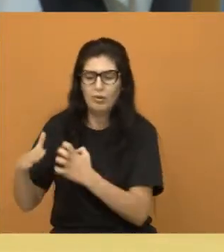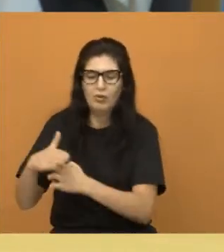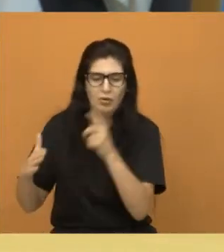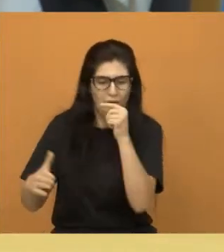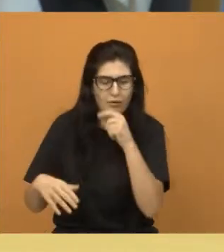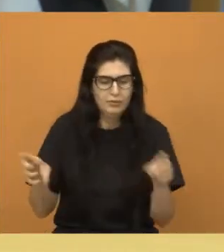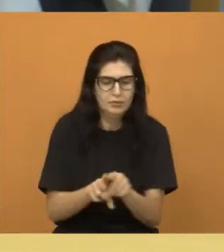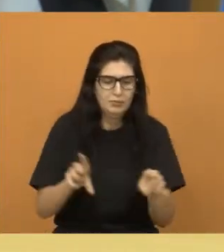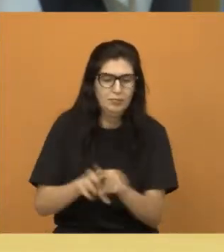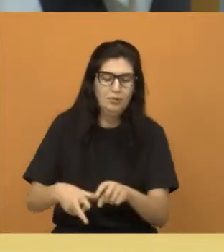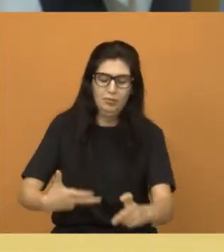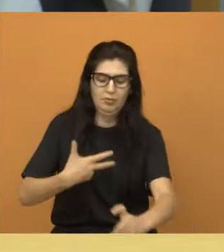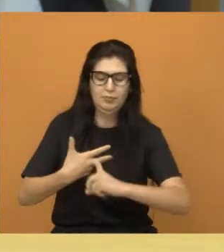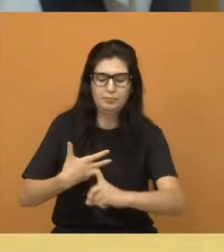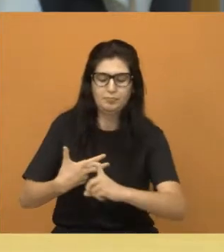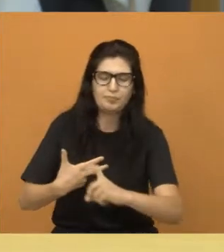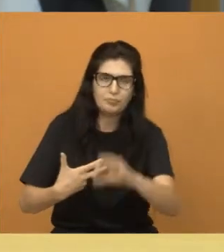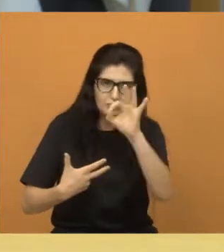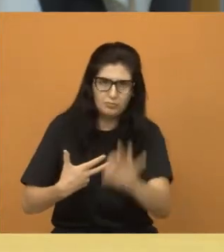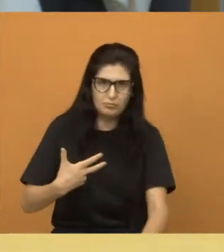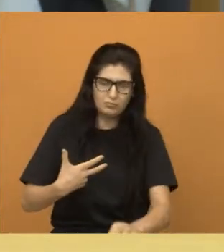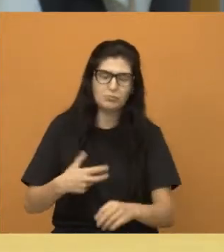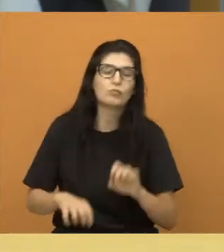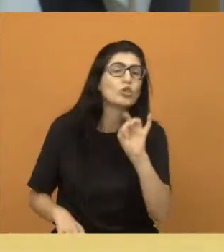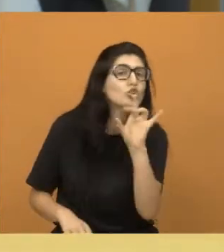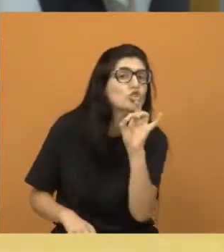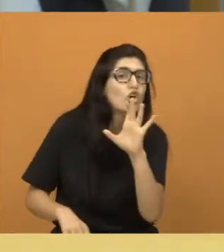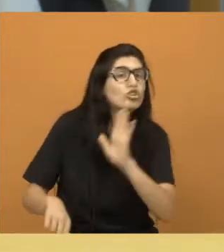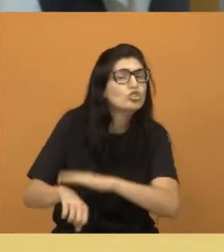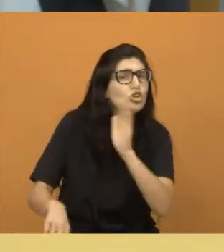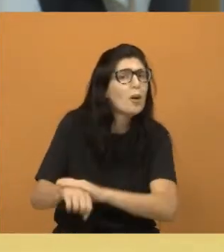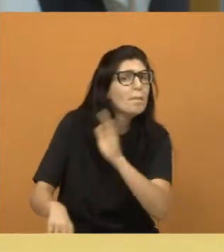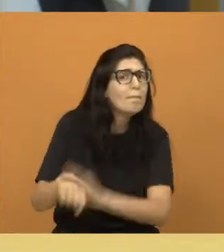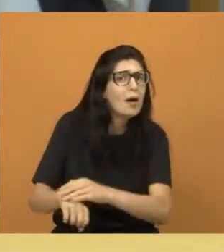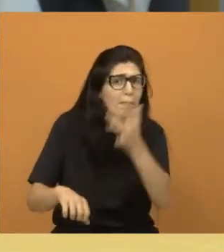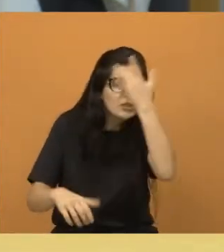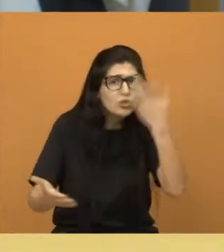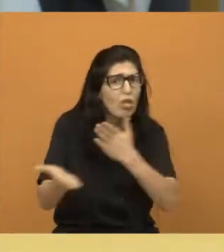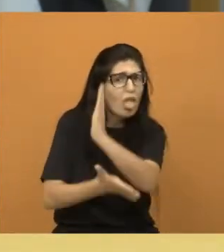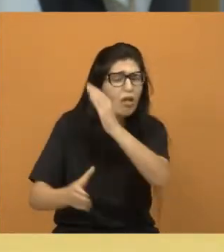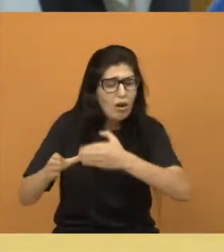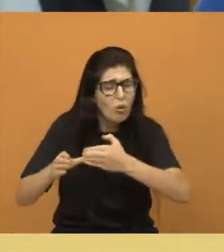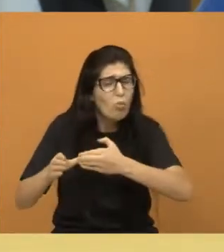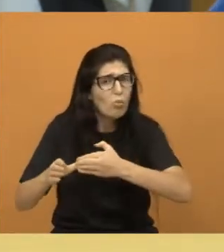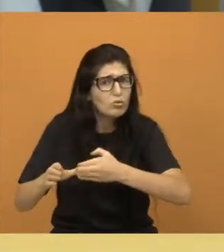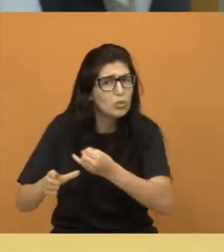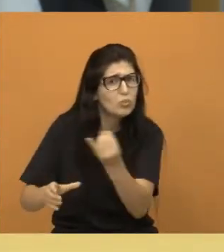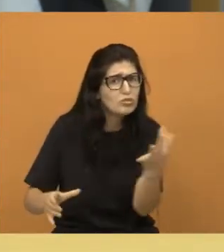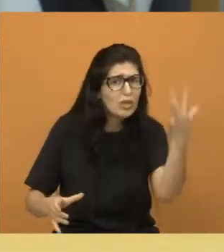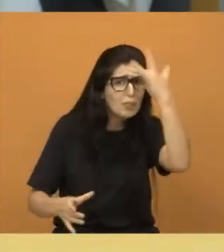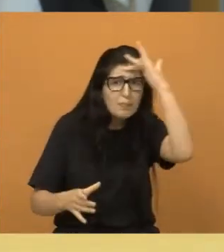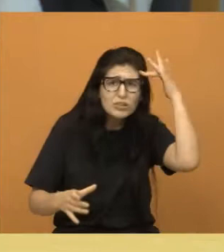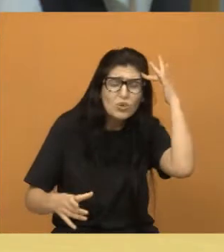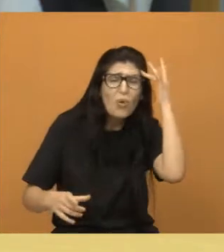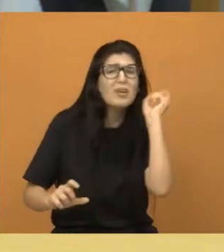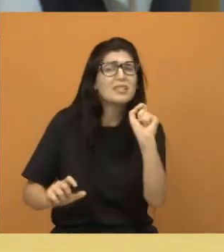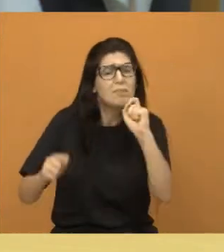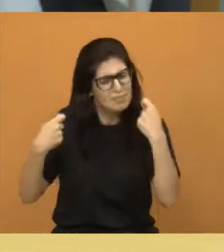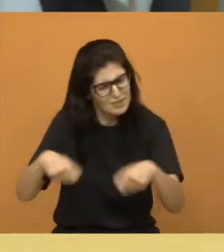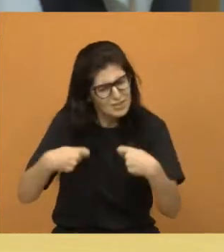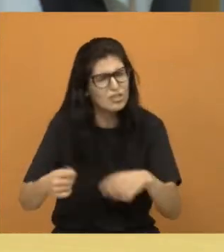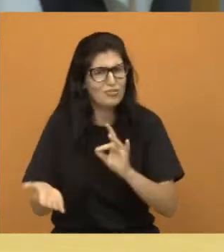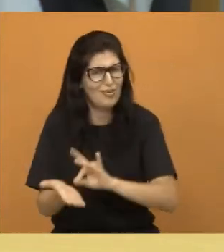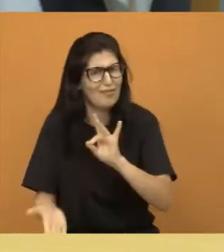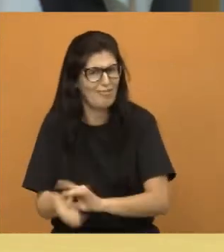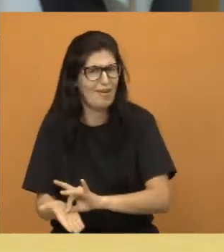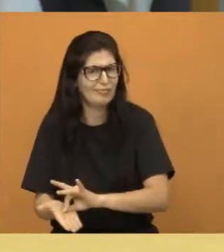executivo, que só vai ser chamado no concurso o número de funcionários necessários. Não vai ser